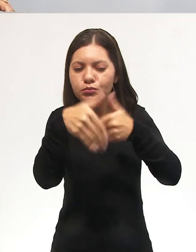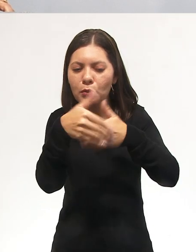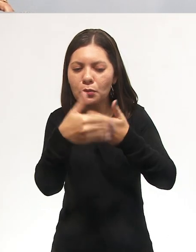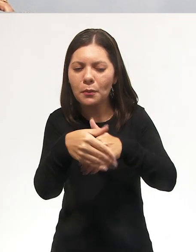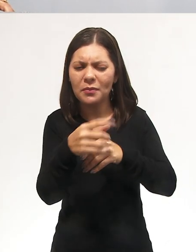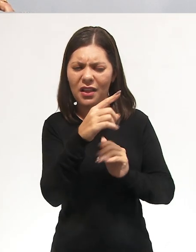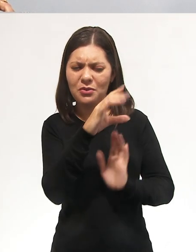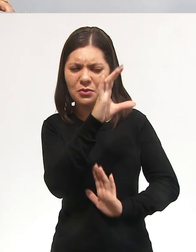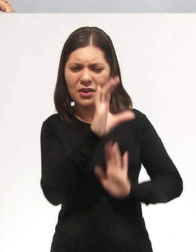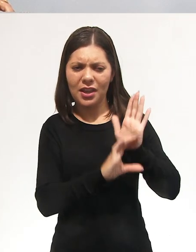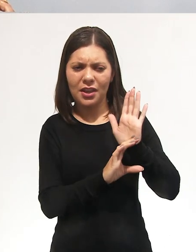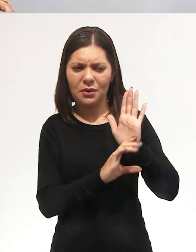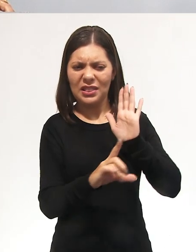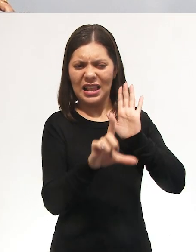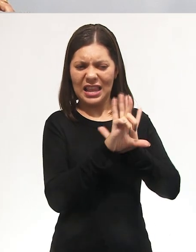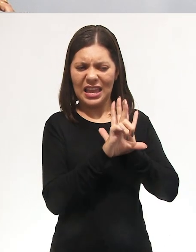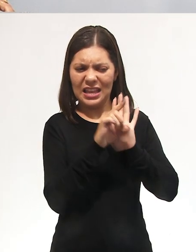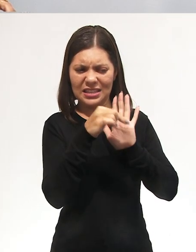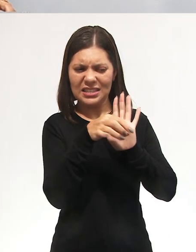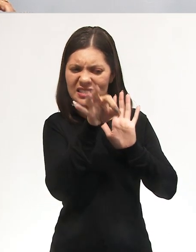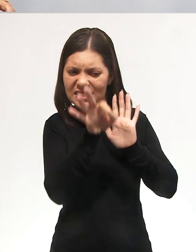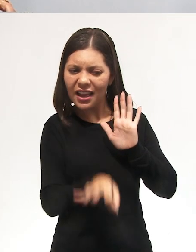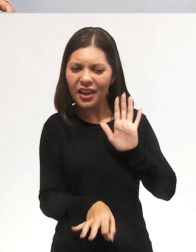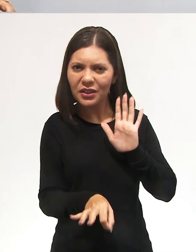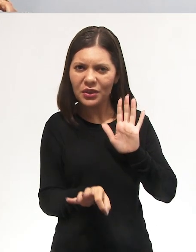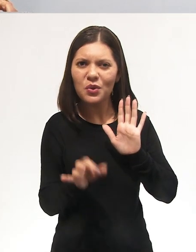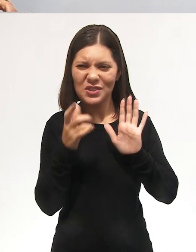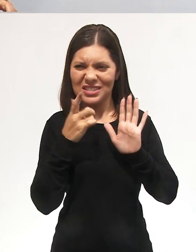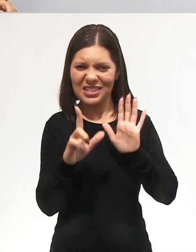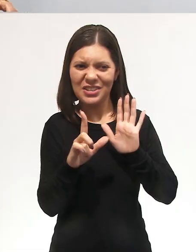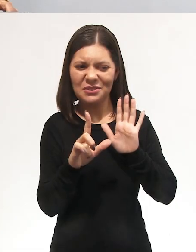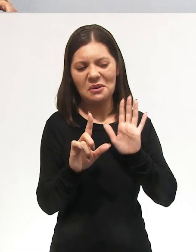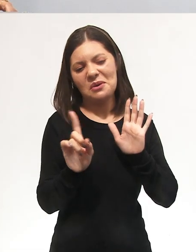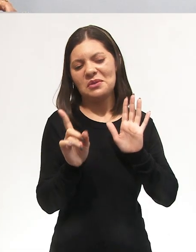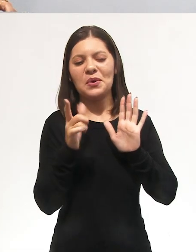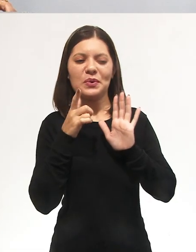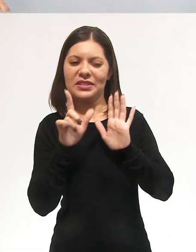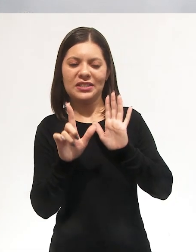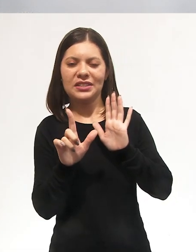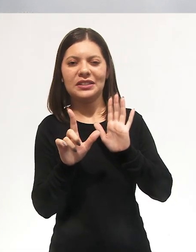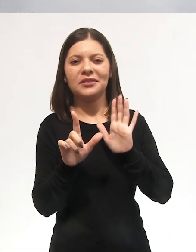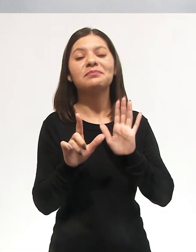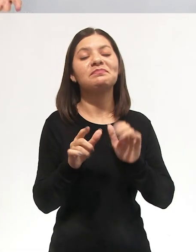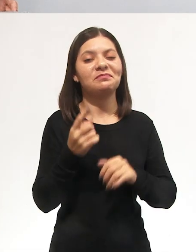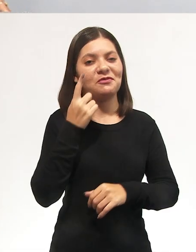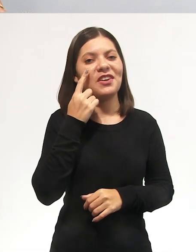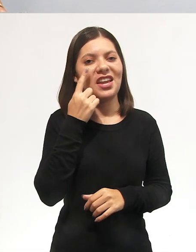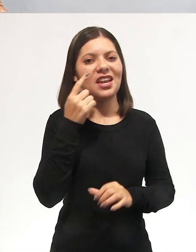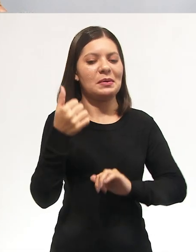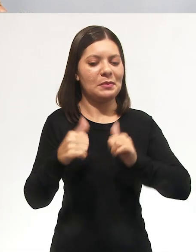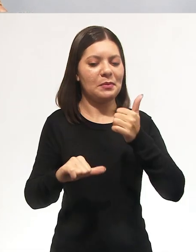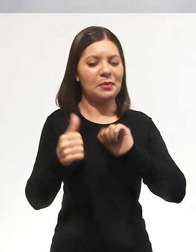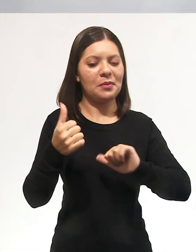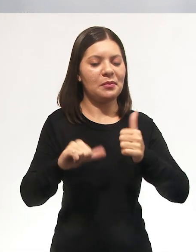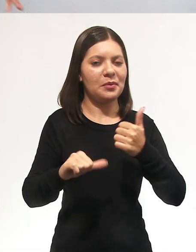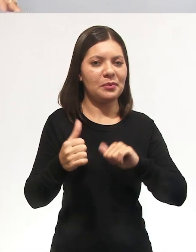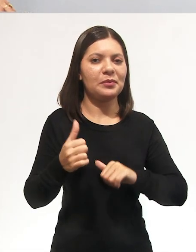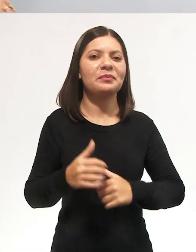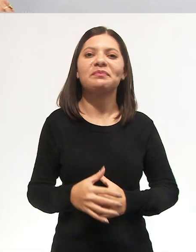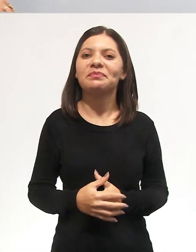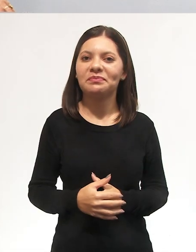se o currículo prescrito se tornou um currículo em ação e se aquilo que estava